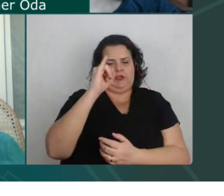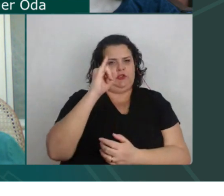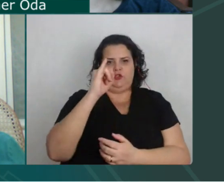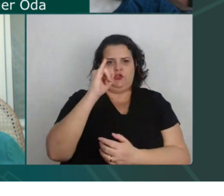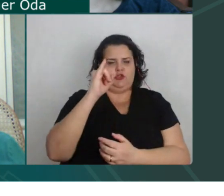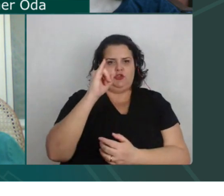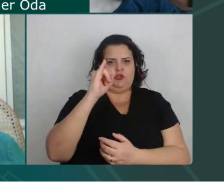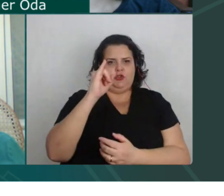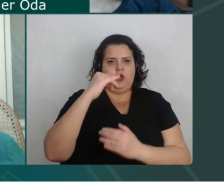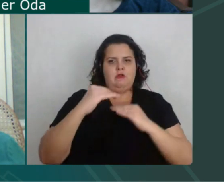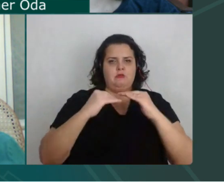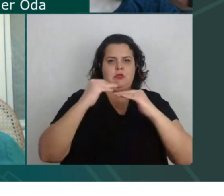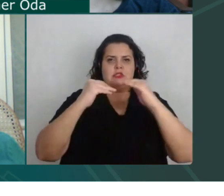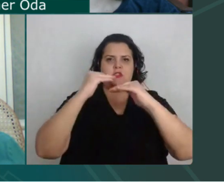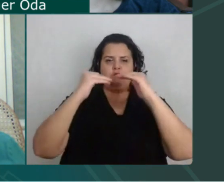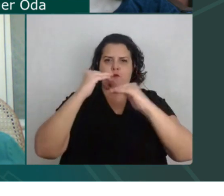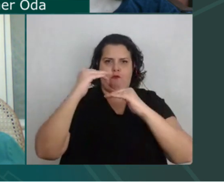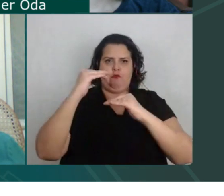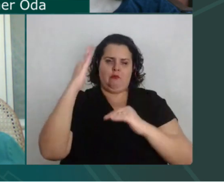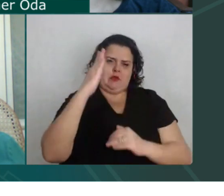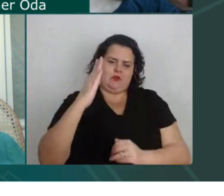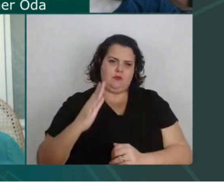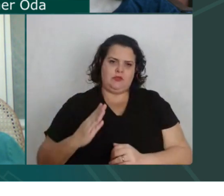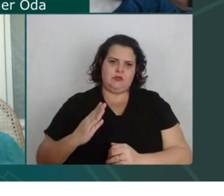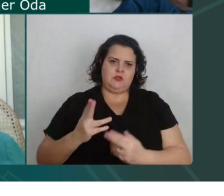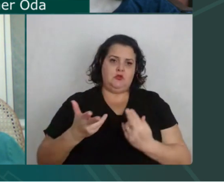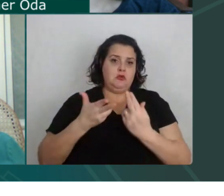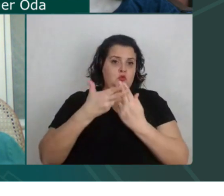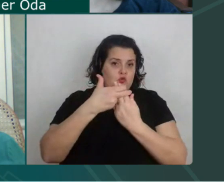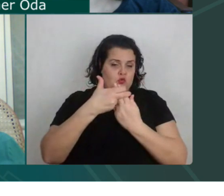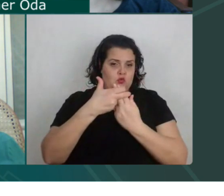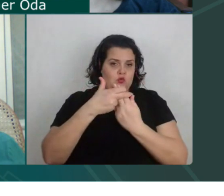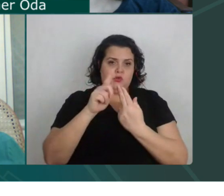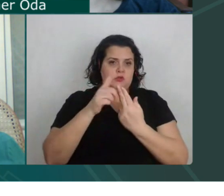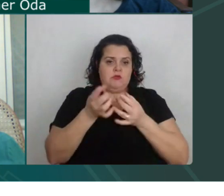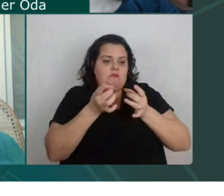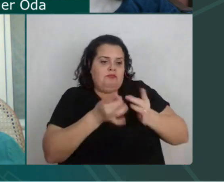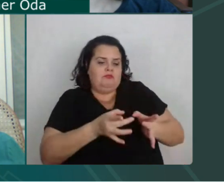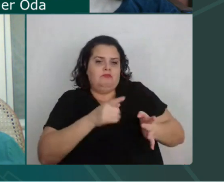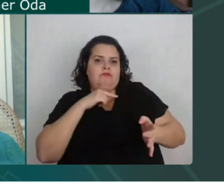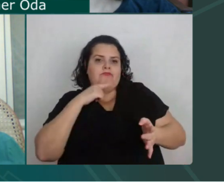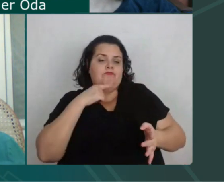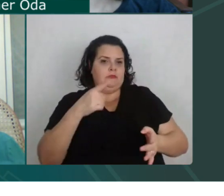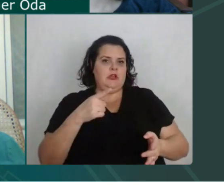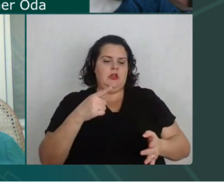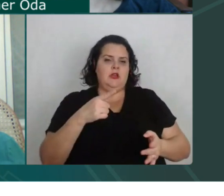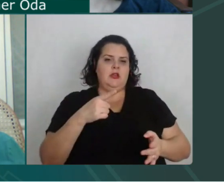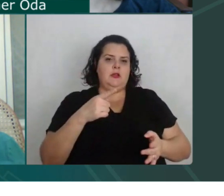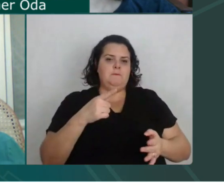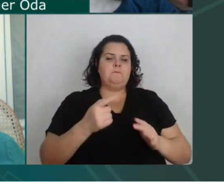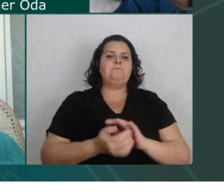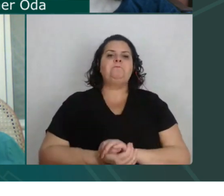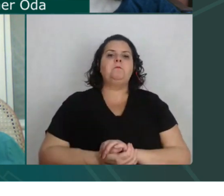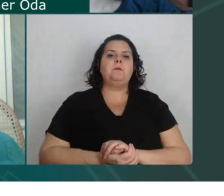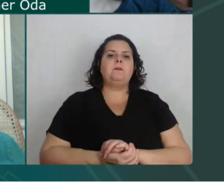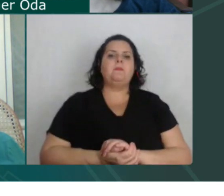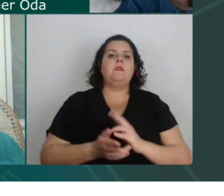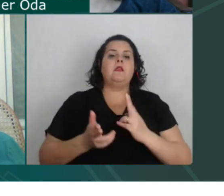lógica de não deixar ninguém para trás, e dentro de uma lógica da humanística